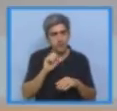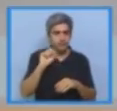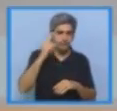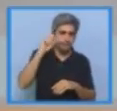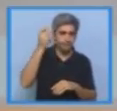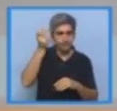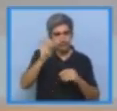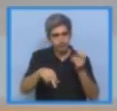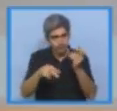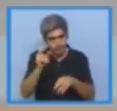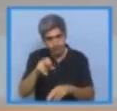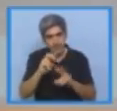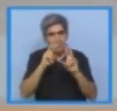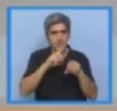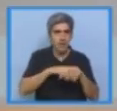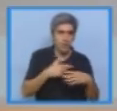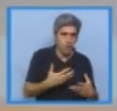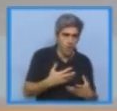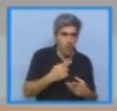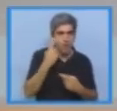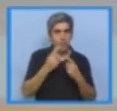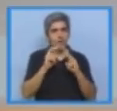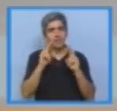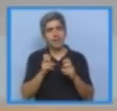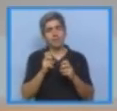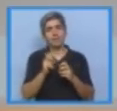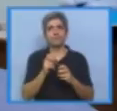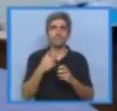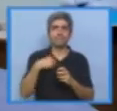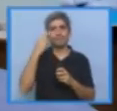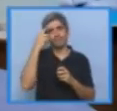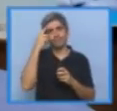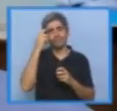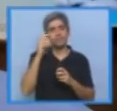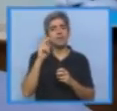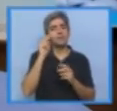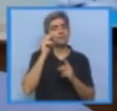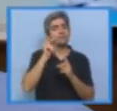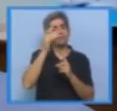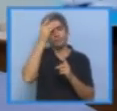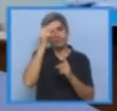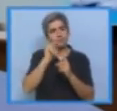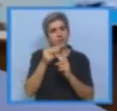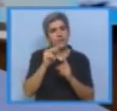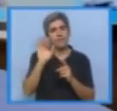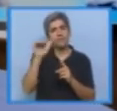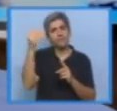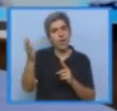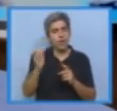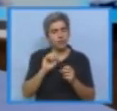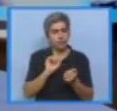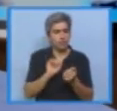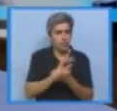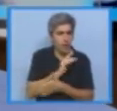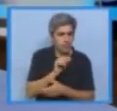pontuais sobre temas da atualidade. Se há algum assunto da atualidade, procuramos ter uma visão de fora. Pode ser um jornalista, pode ser um